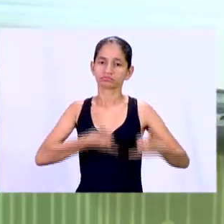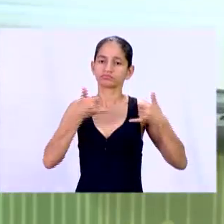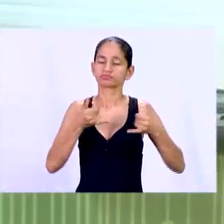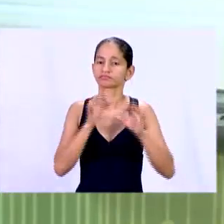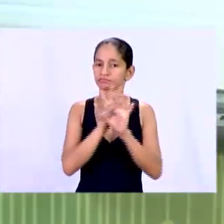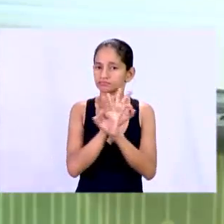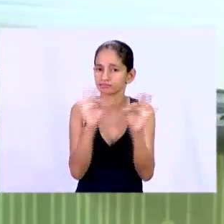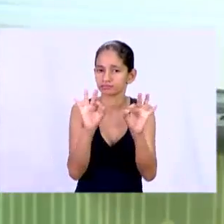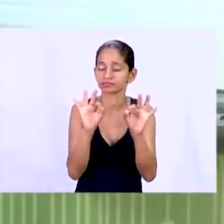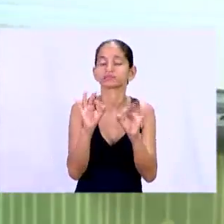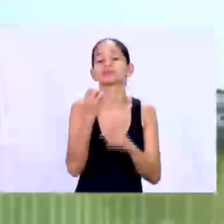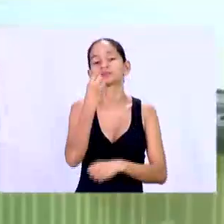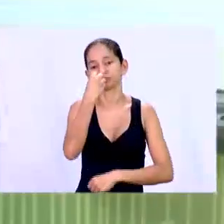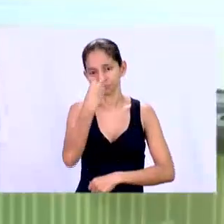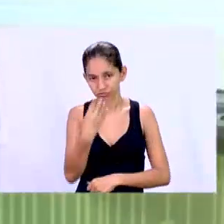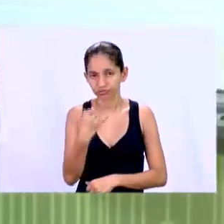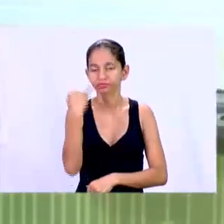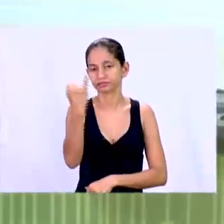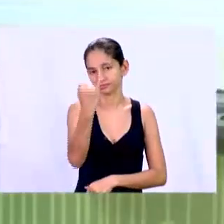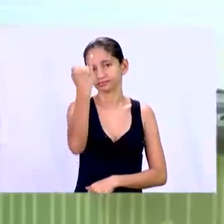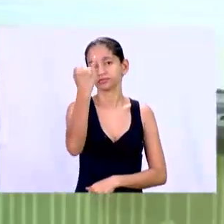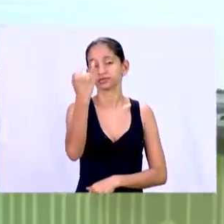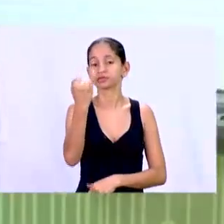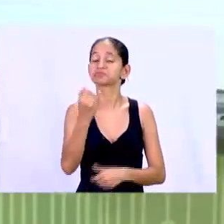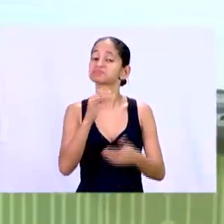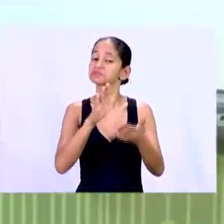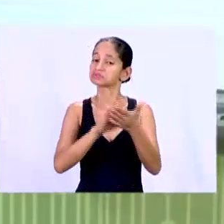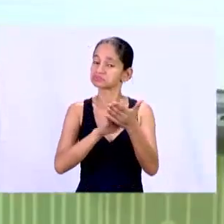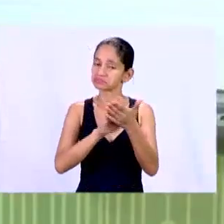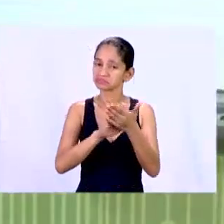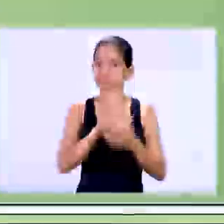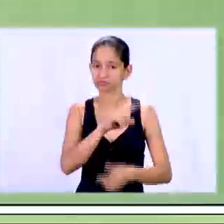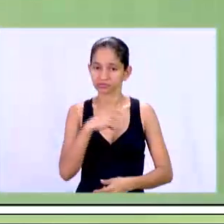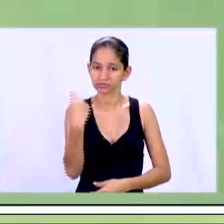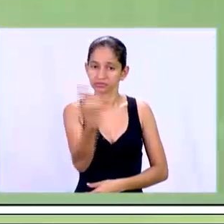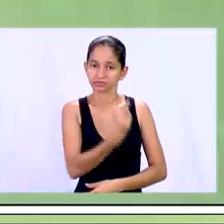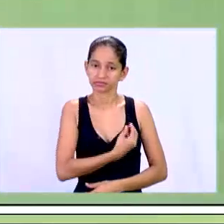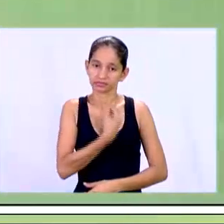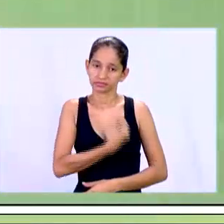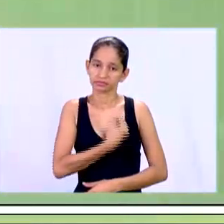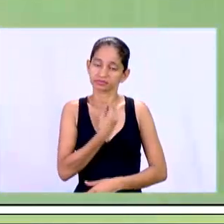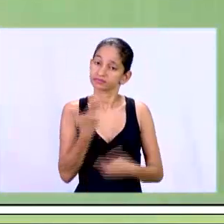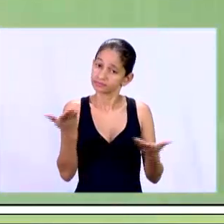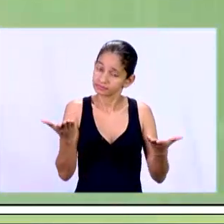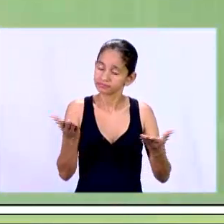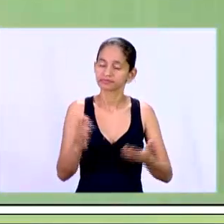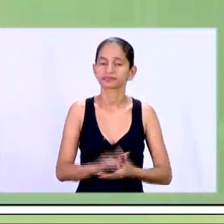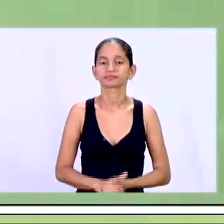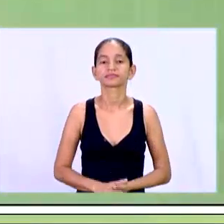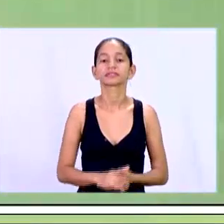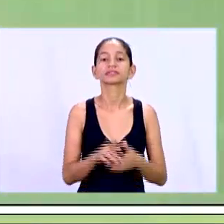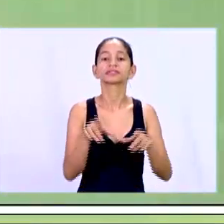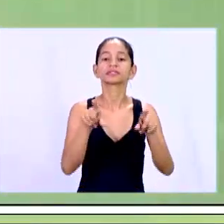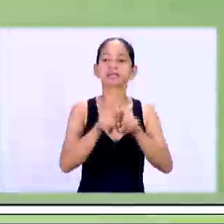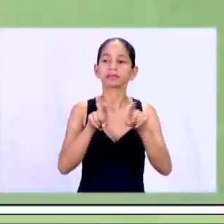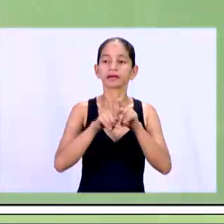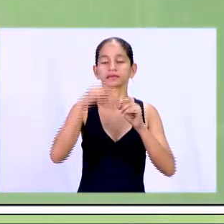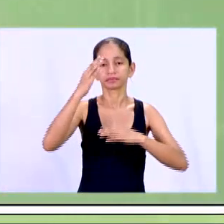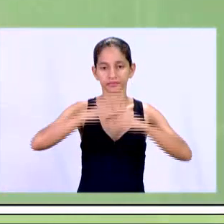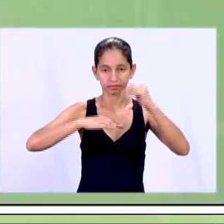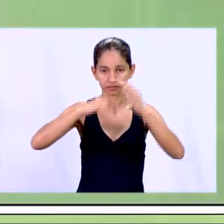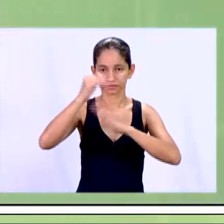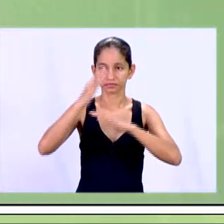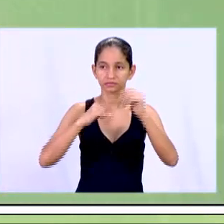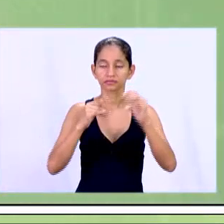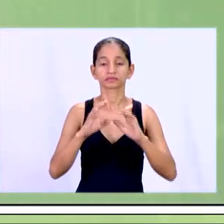né? Isso é muito importante. Então, nós estamos de parabéns por estarmos aqui hoje, né? Então, esse profissional ético é aquele